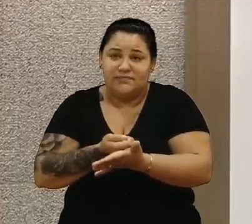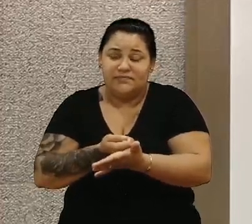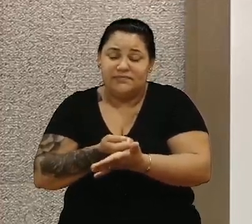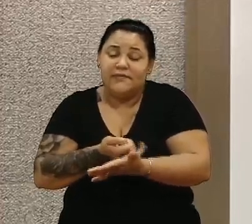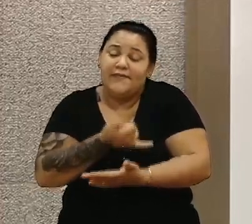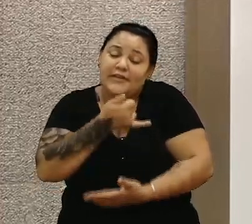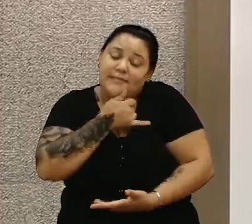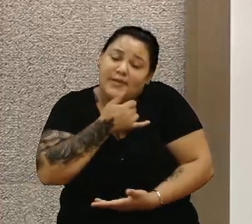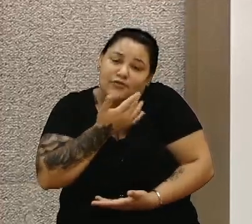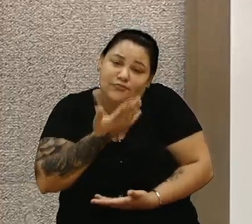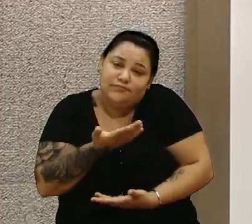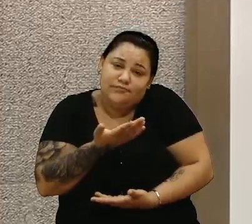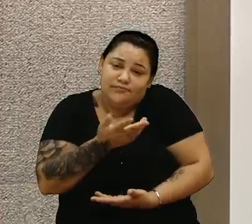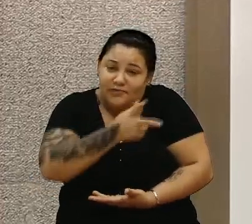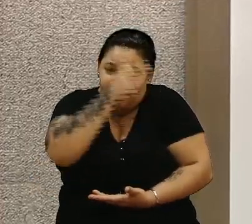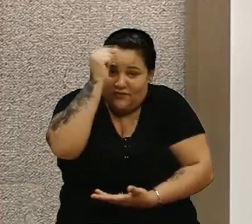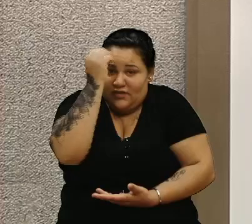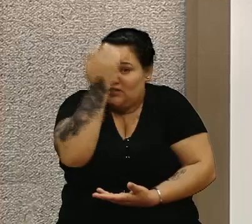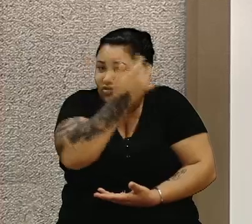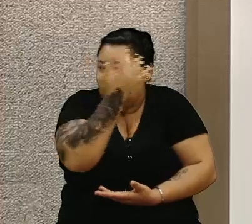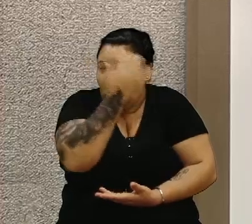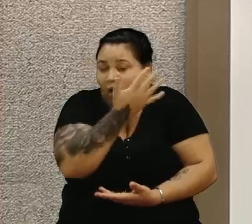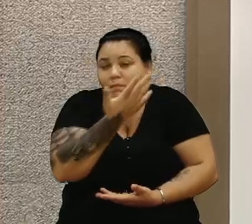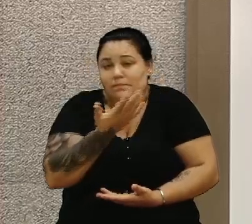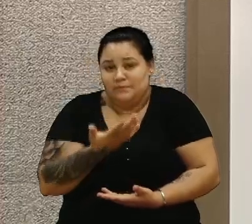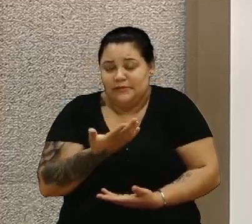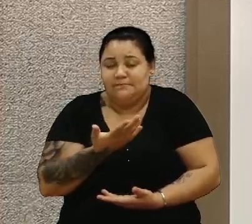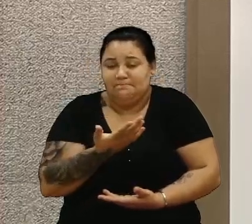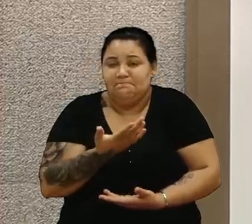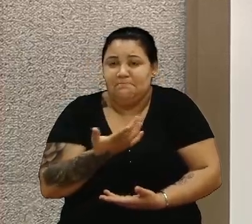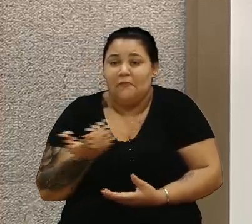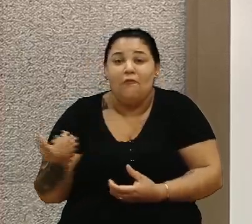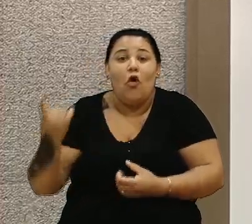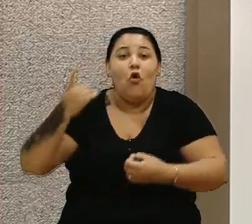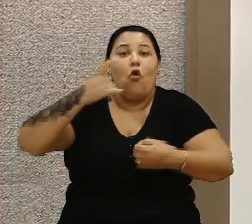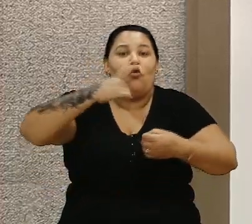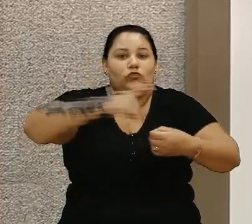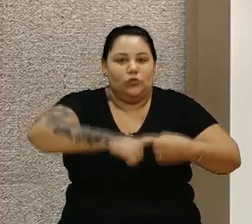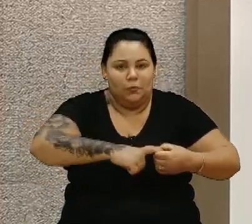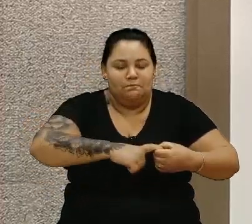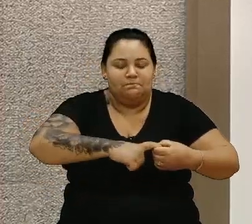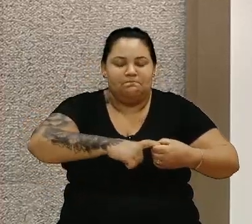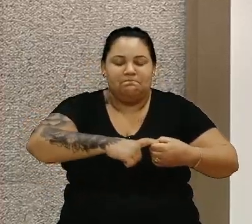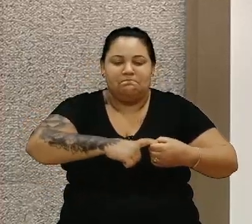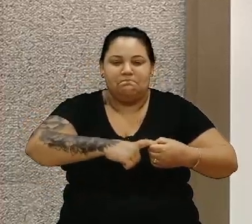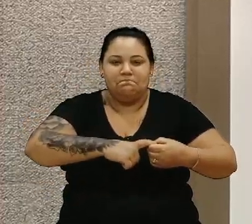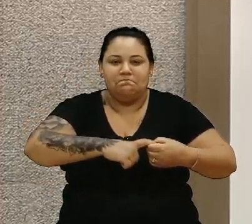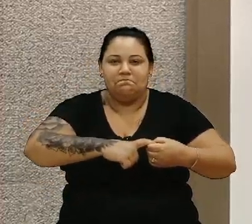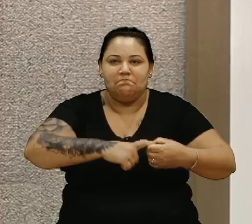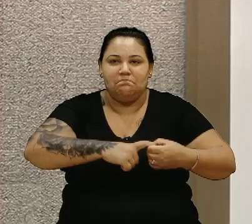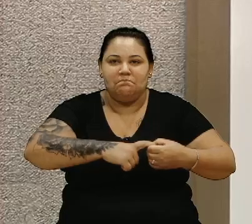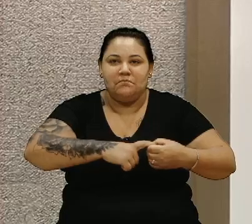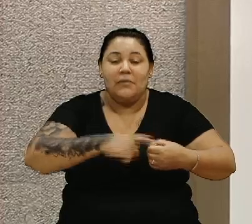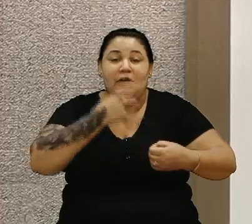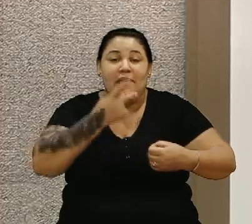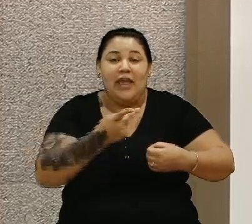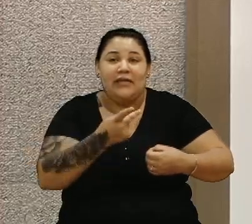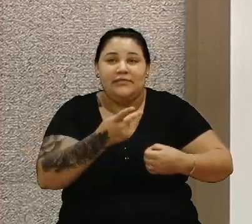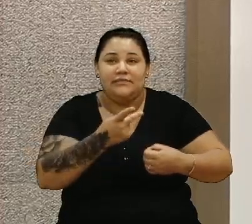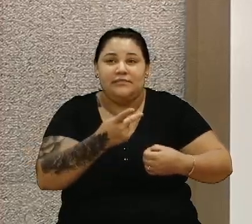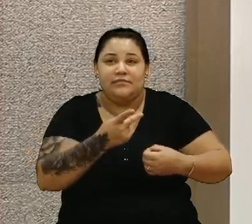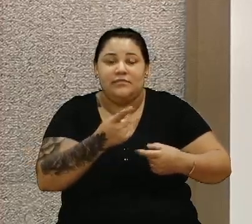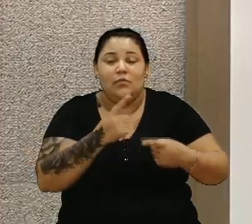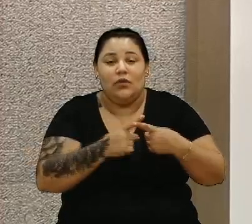felizmente, o prefeito Adiló voltou atrás da ideia da privatização total da Maesa, né? Eu acho que foi uma